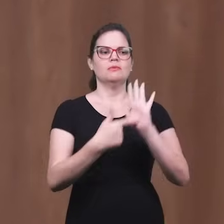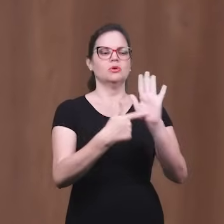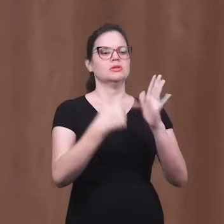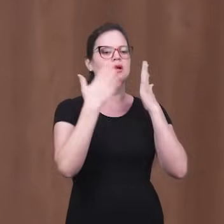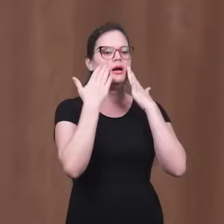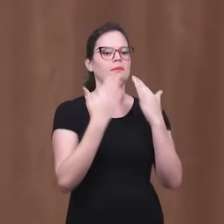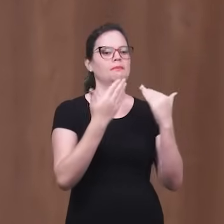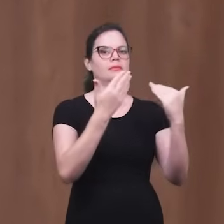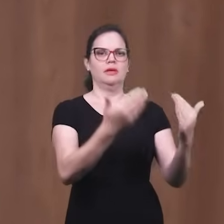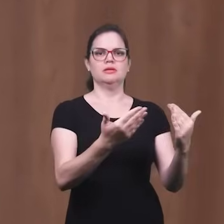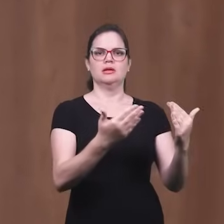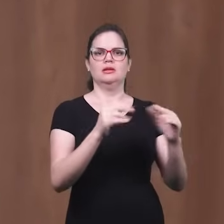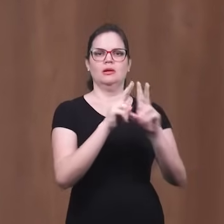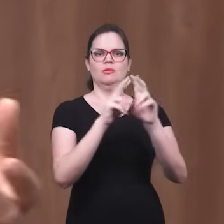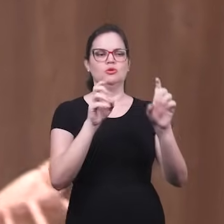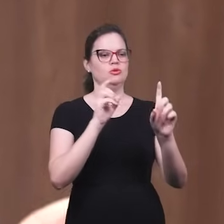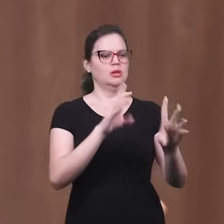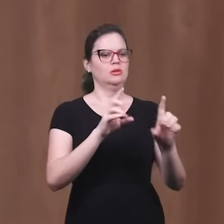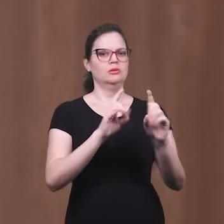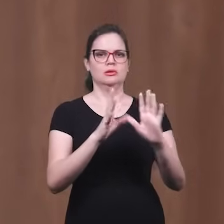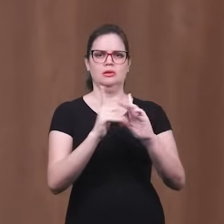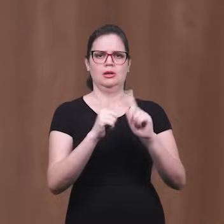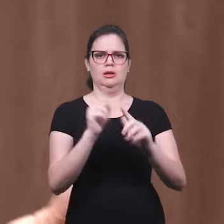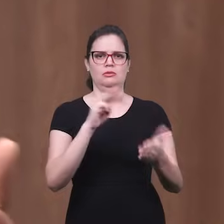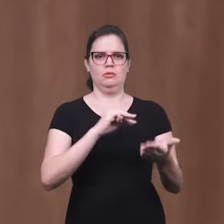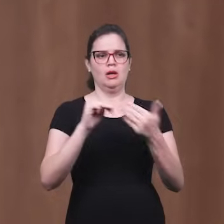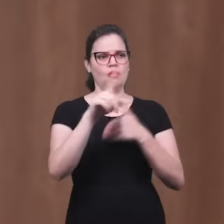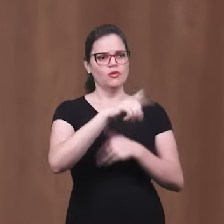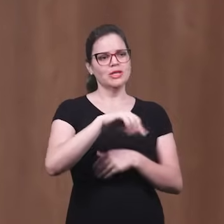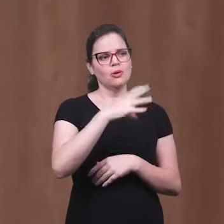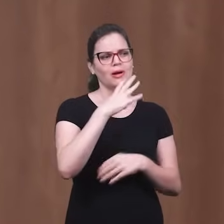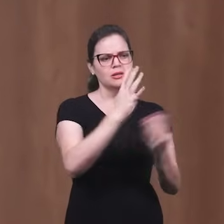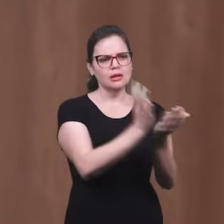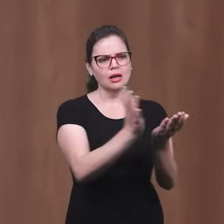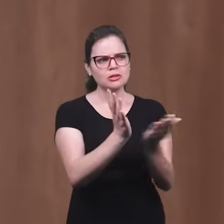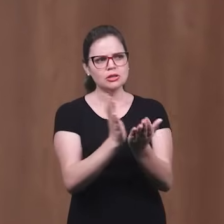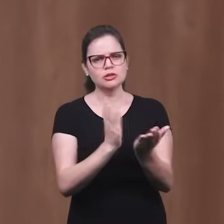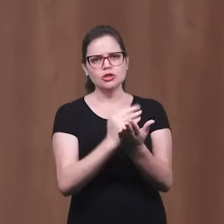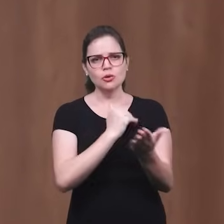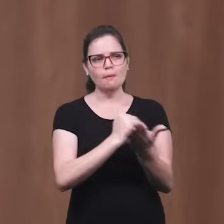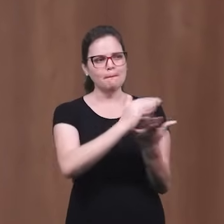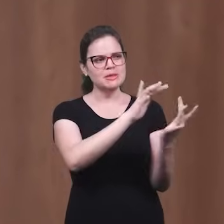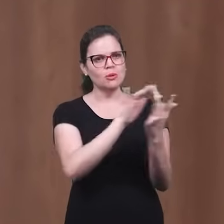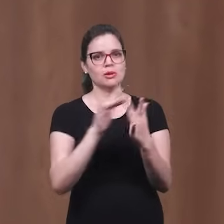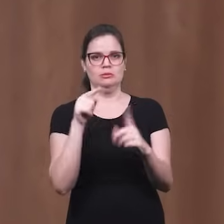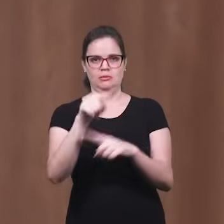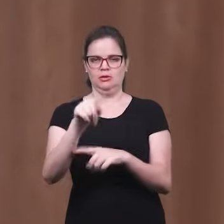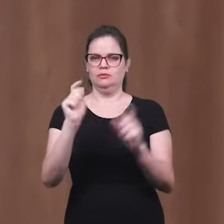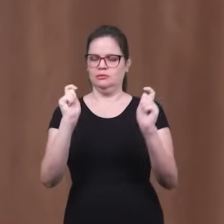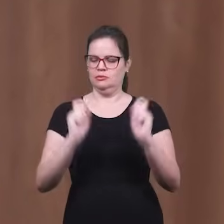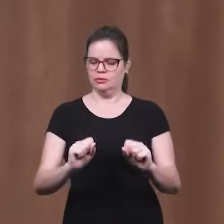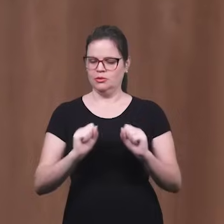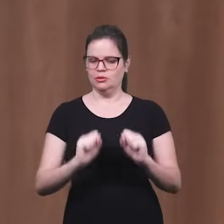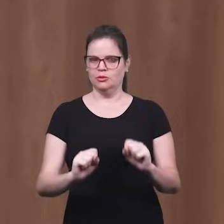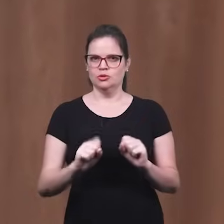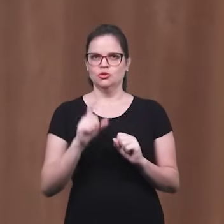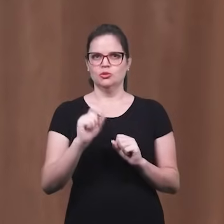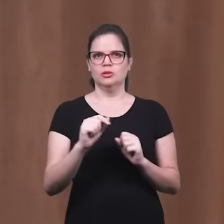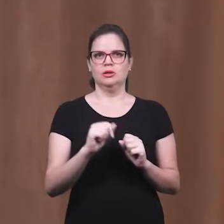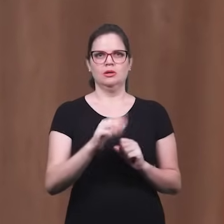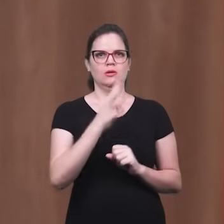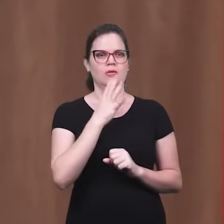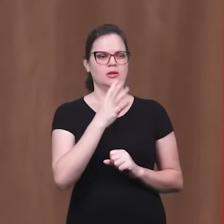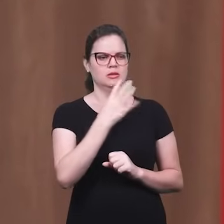obra. Então, nós começamos a obra em vários lugares assim. Então, você pode perfeitamente